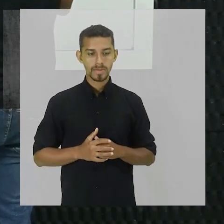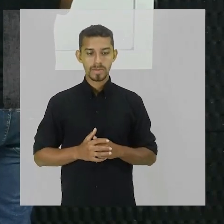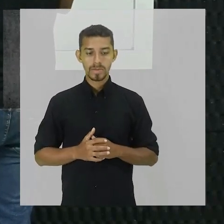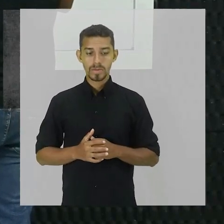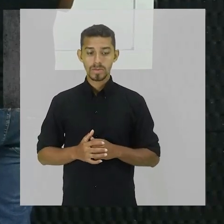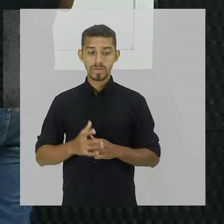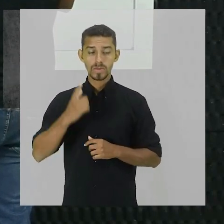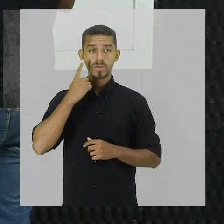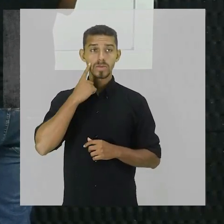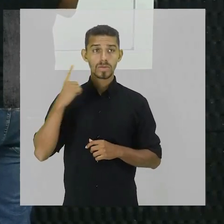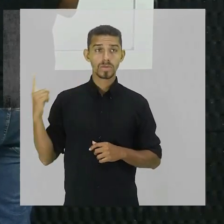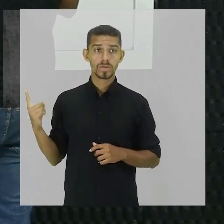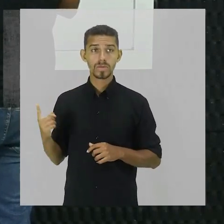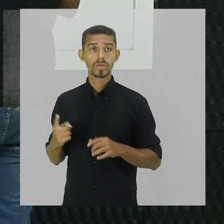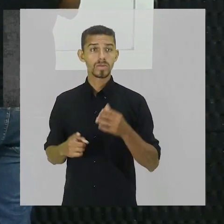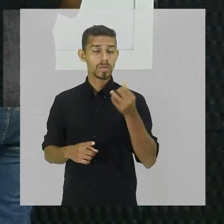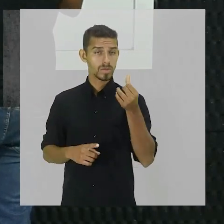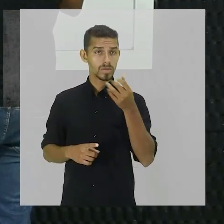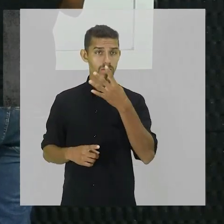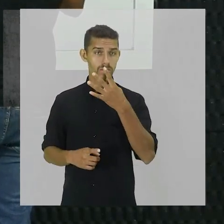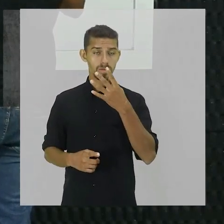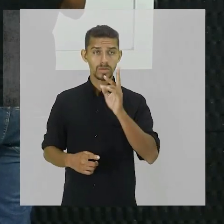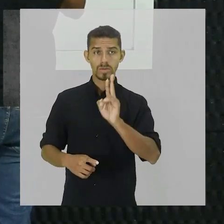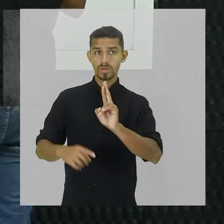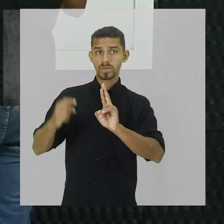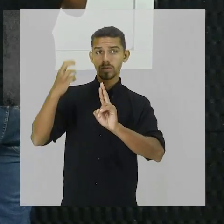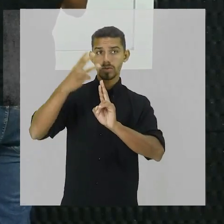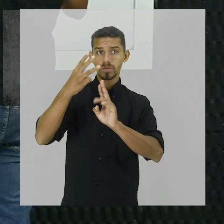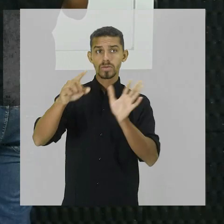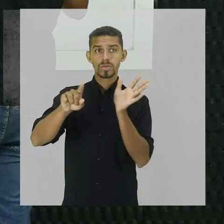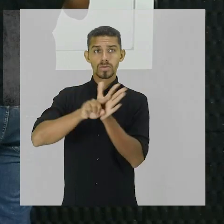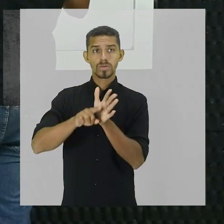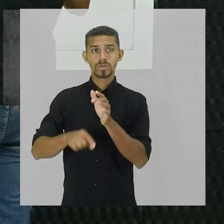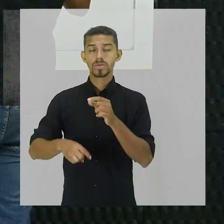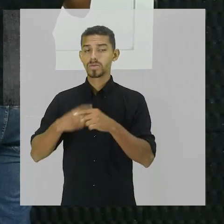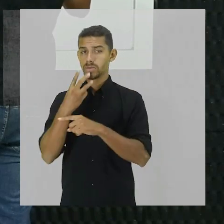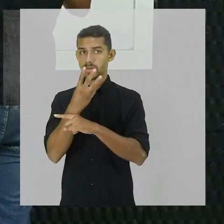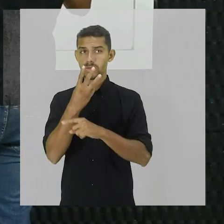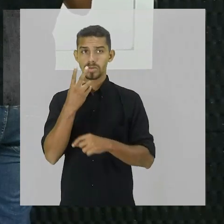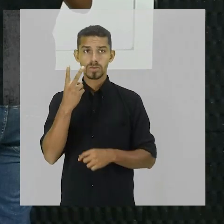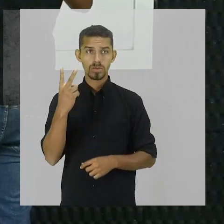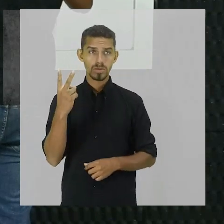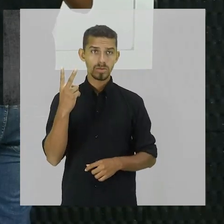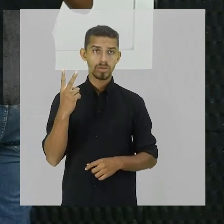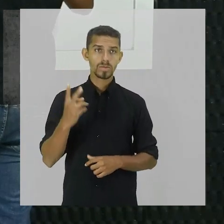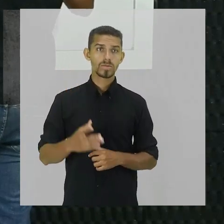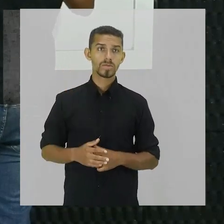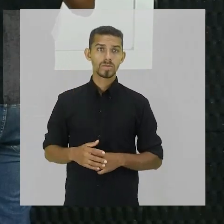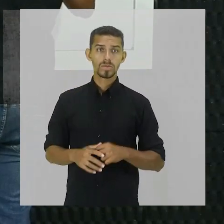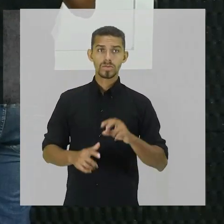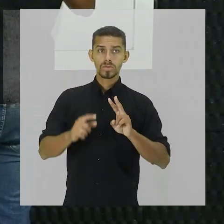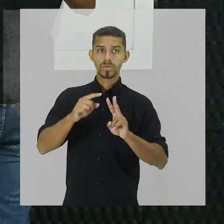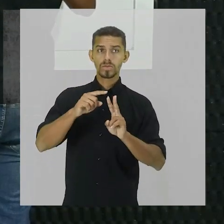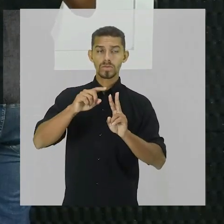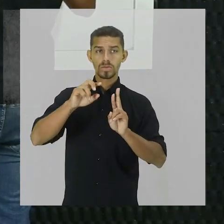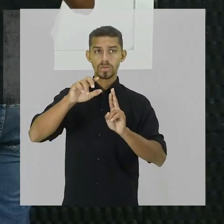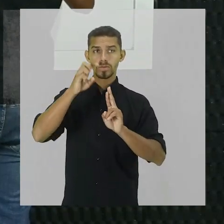R ao cubo menos 32, vou botar aqui R ao cubo vezes